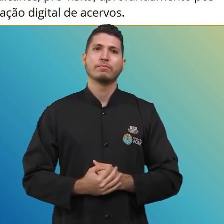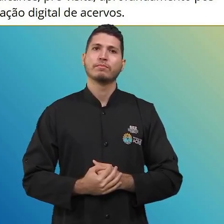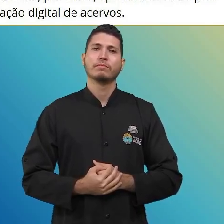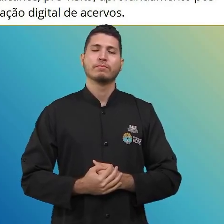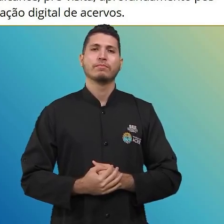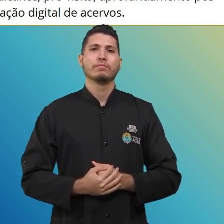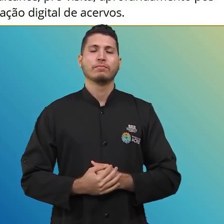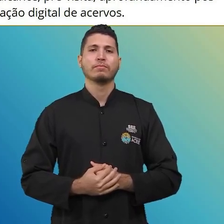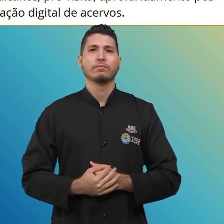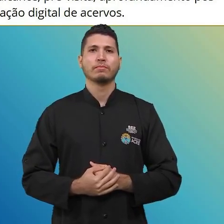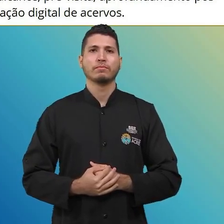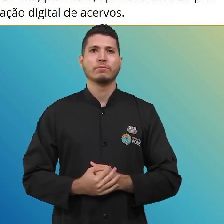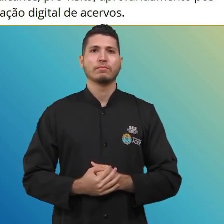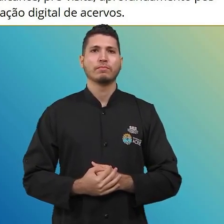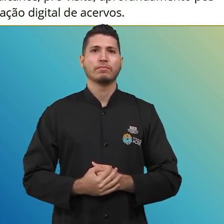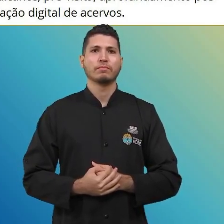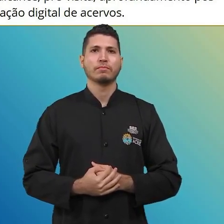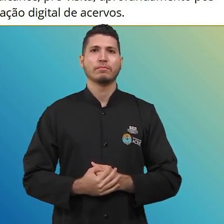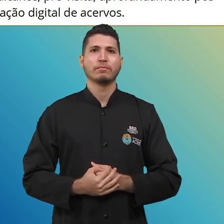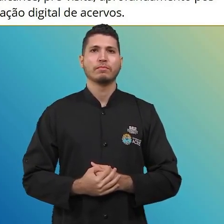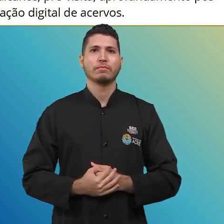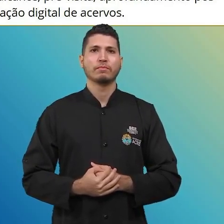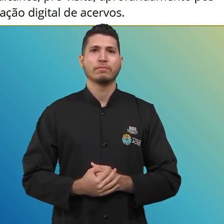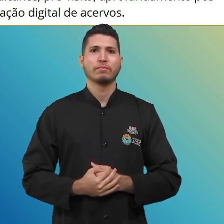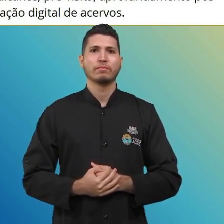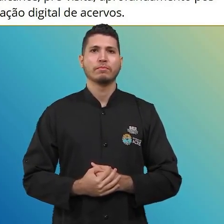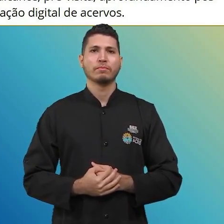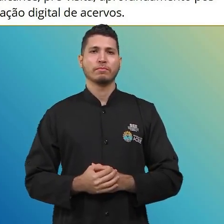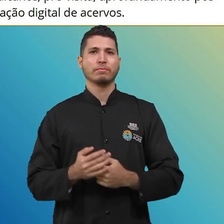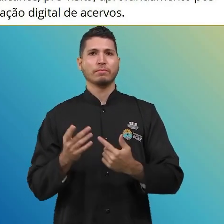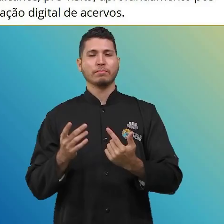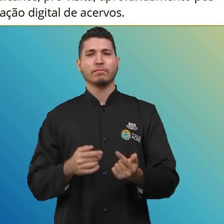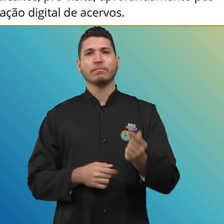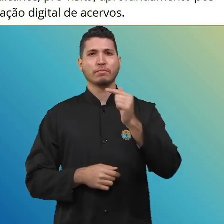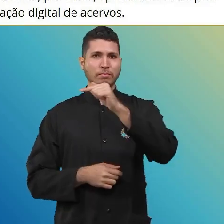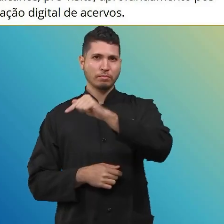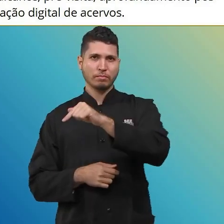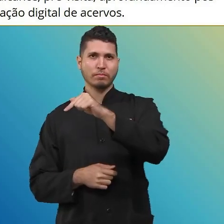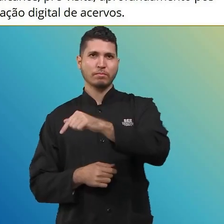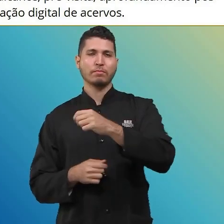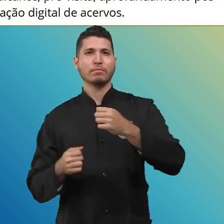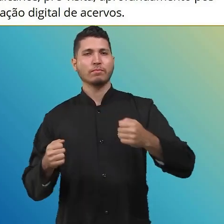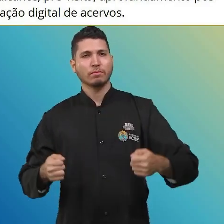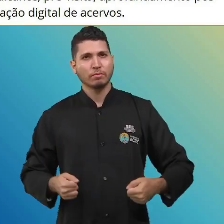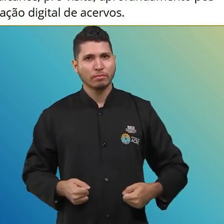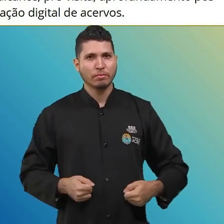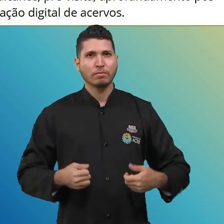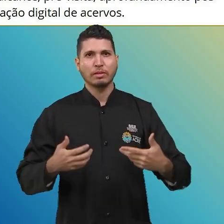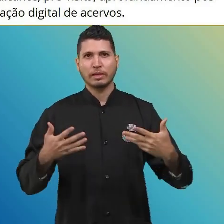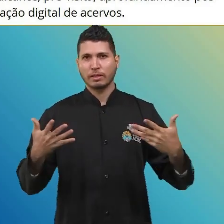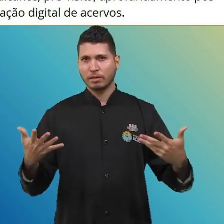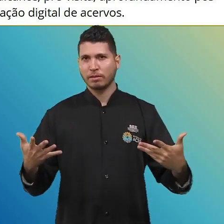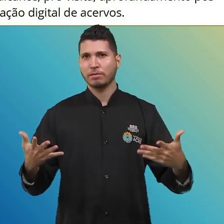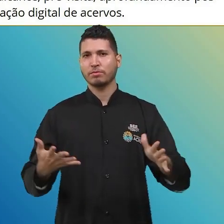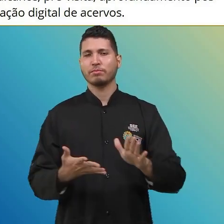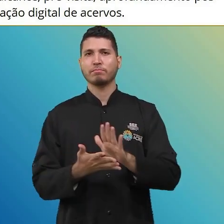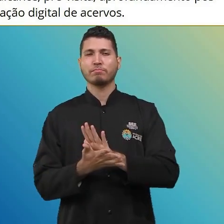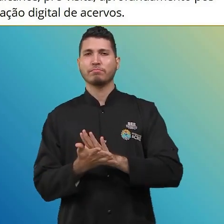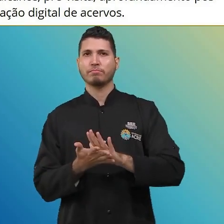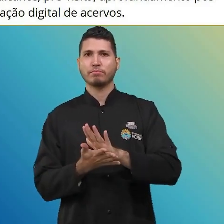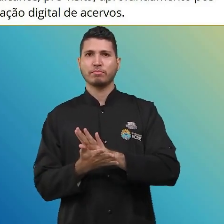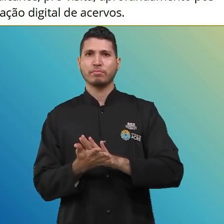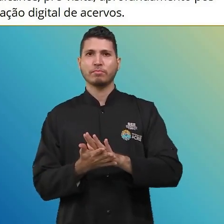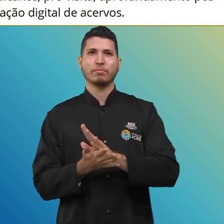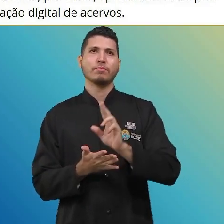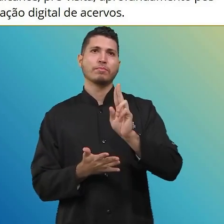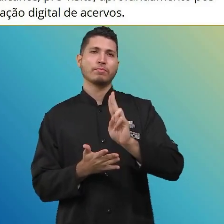virtual, esse custo ele é reduzido, porque ele demanda uma infraestrutura de tecnologia